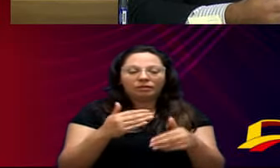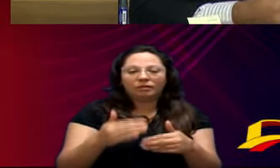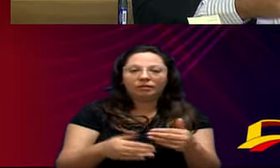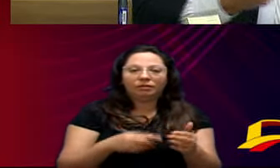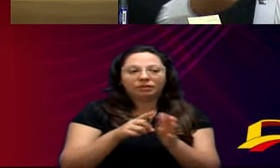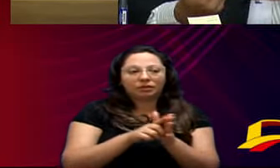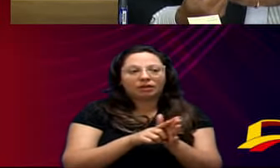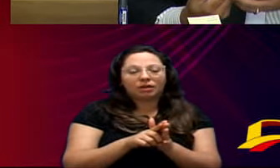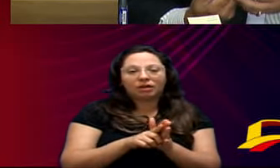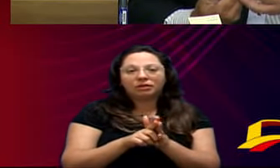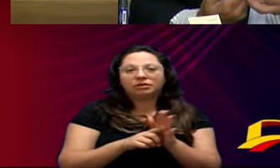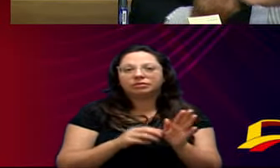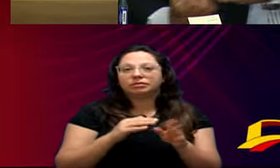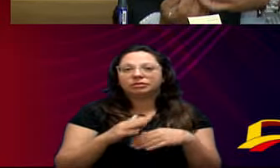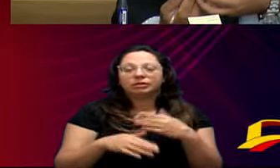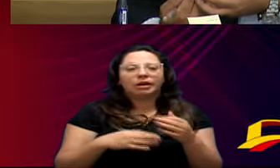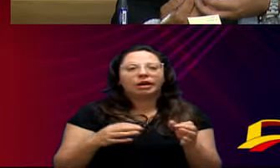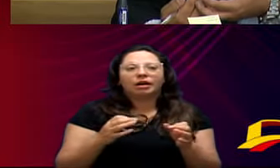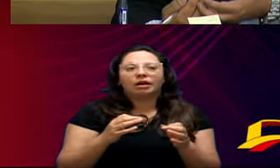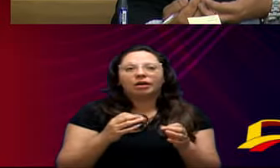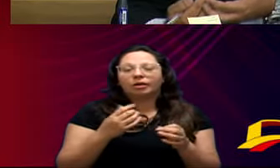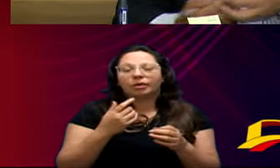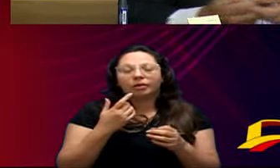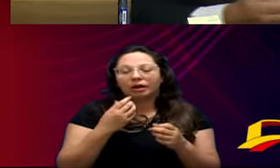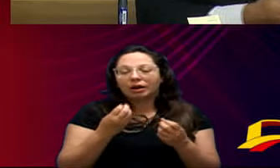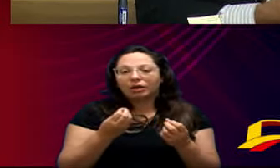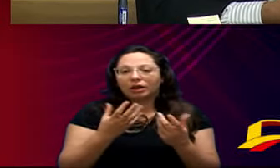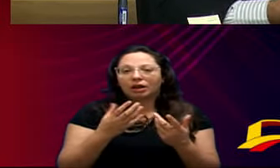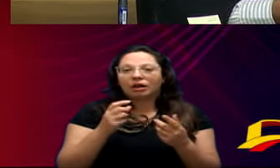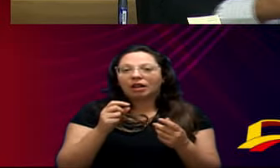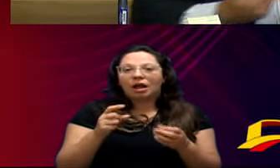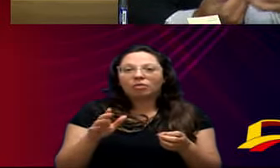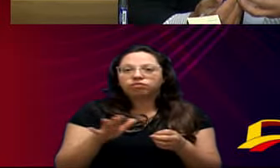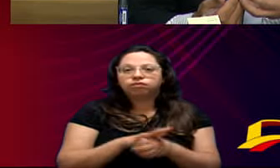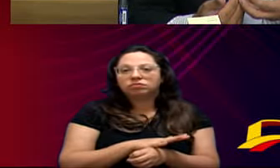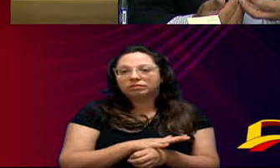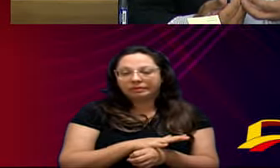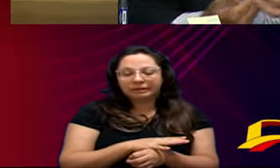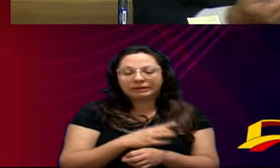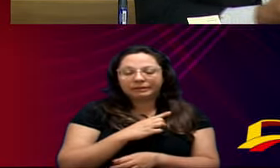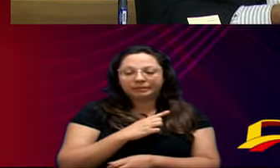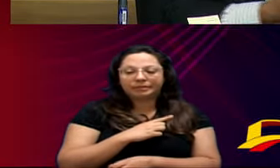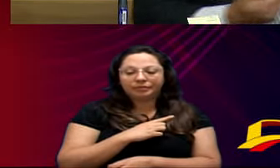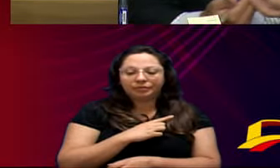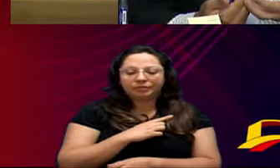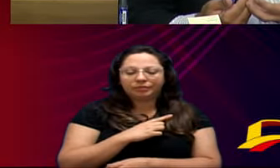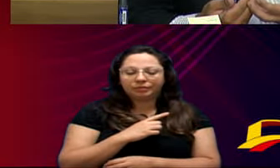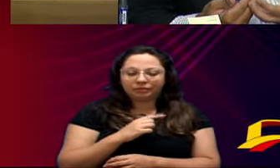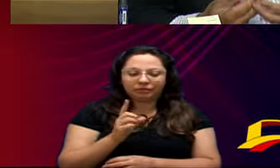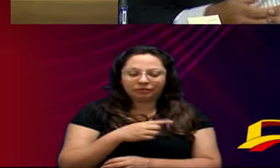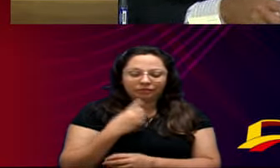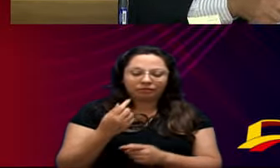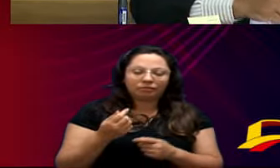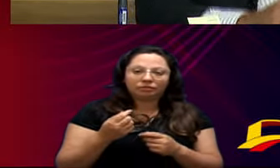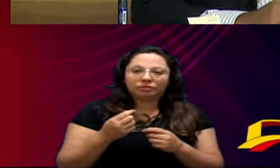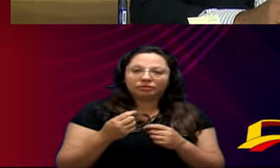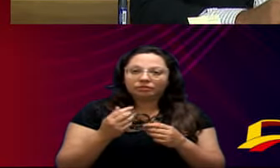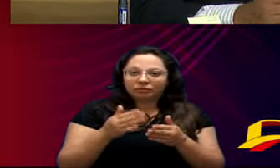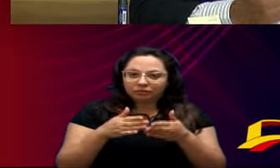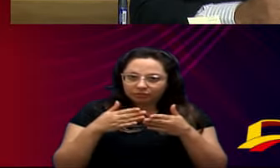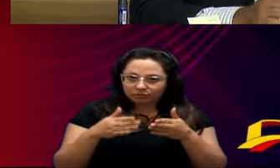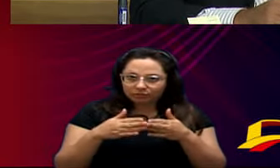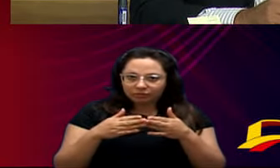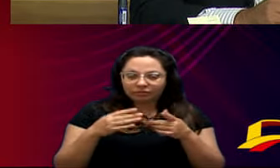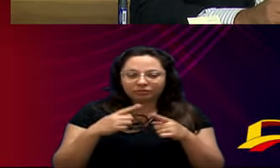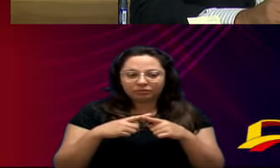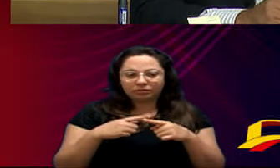nos laudos acabou obviamente sobrecarregando ele né então a gente tá represando um pouco mais nele porque a gente tá dando andamento eh nos processos